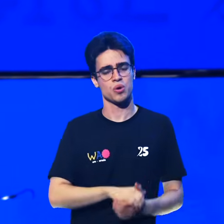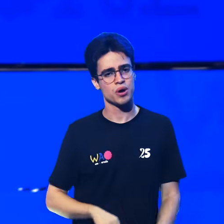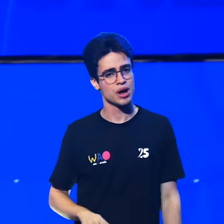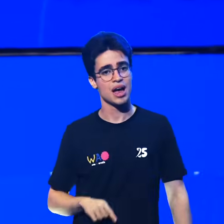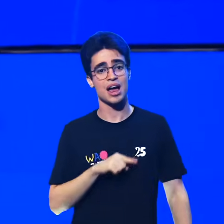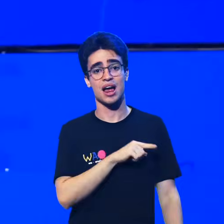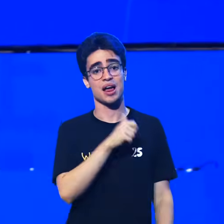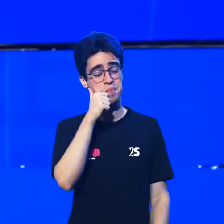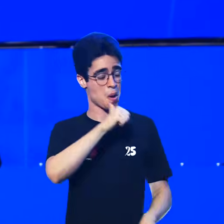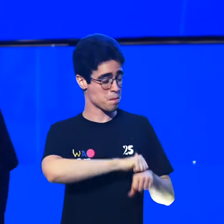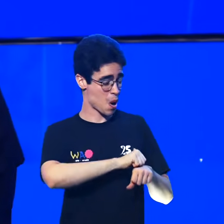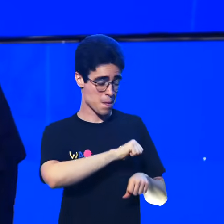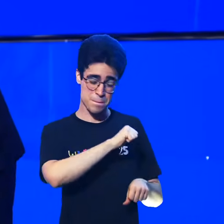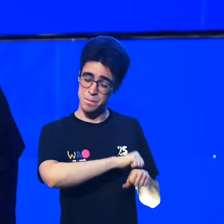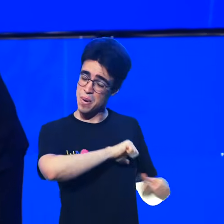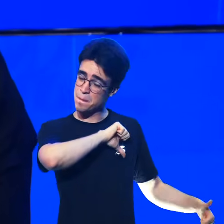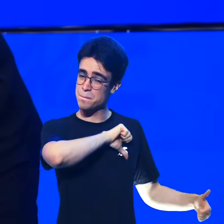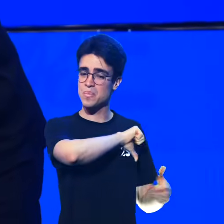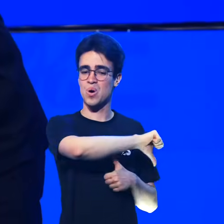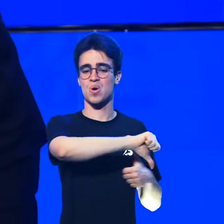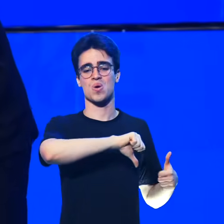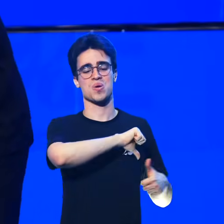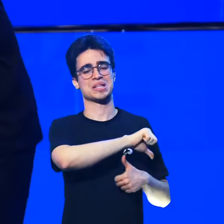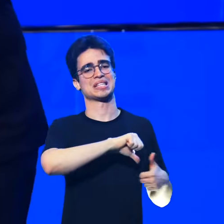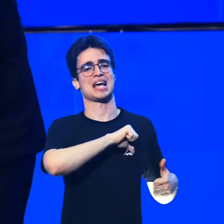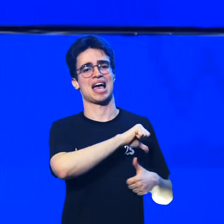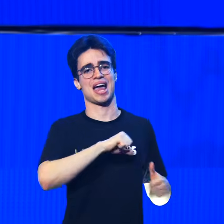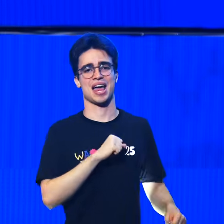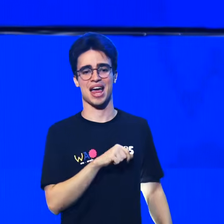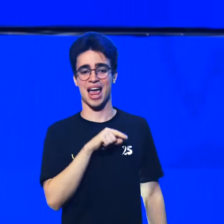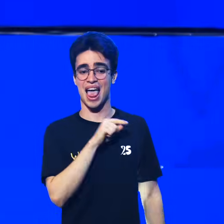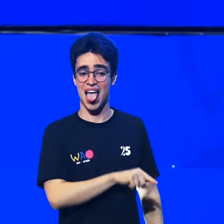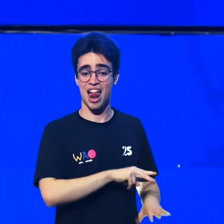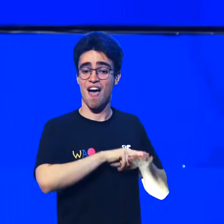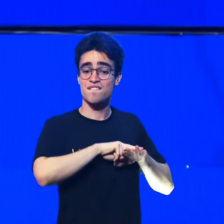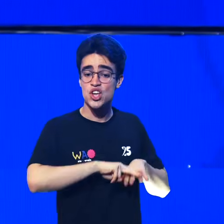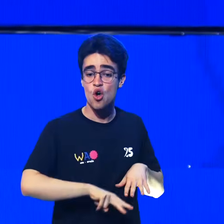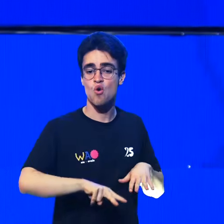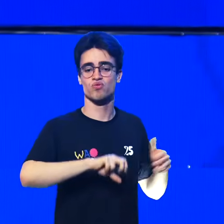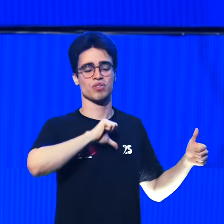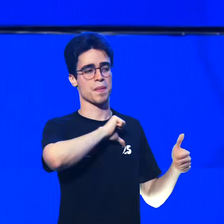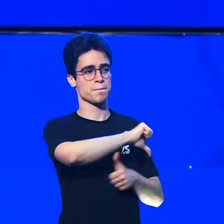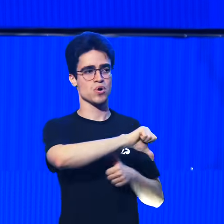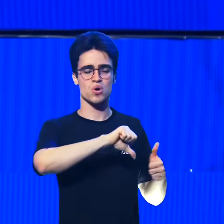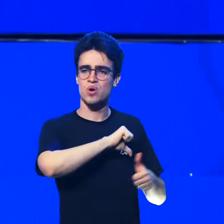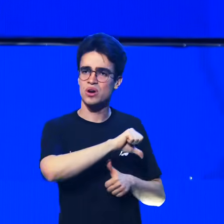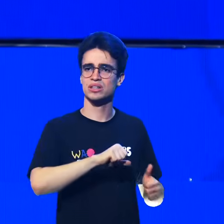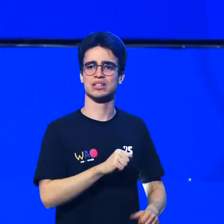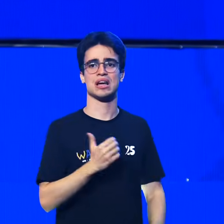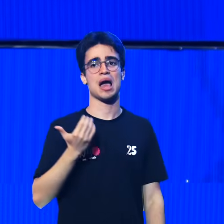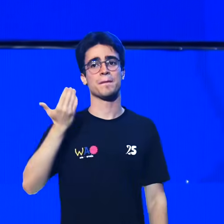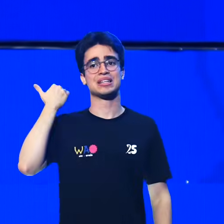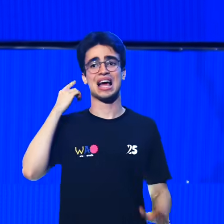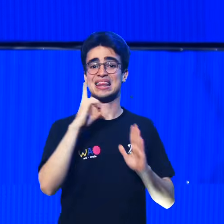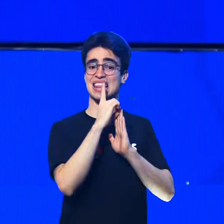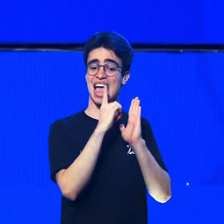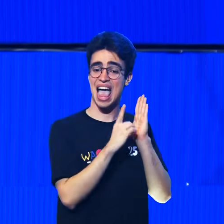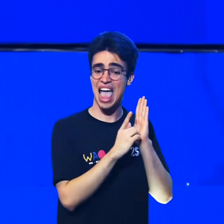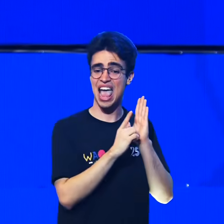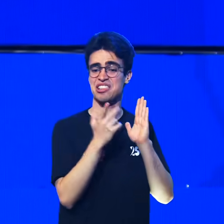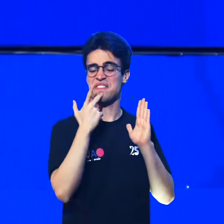tira ela da pobreza, da miséria, tira ela da viuvez, de um decreto que parecia